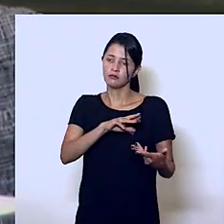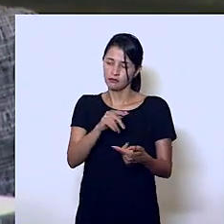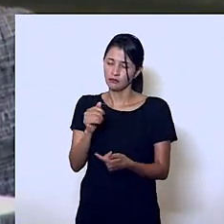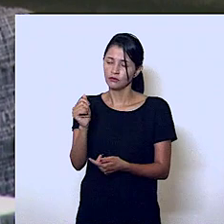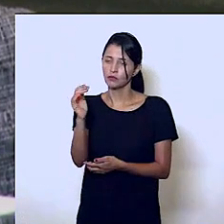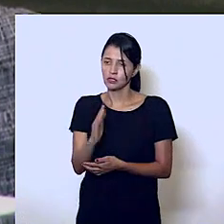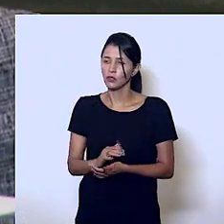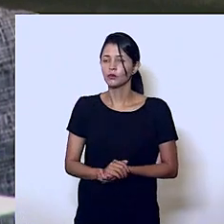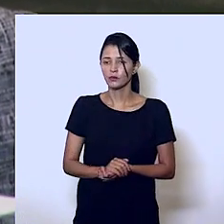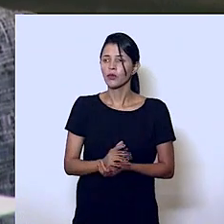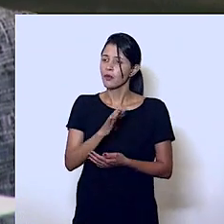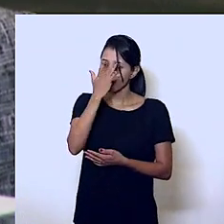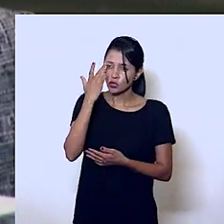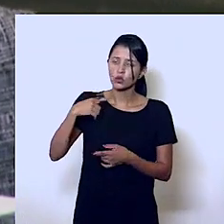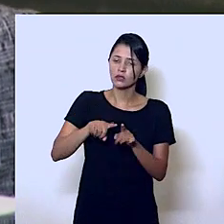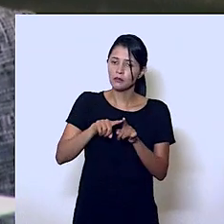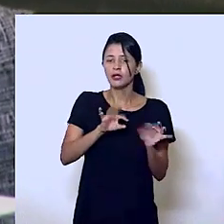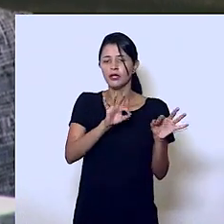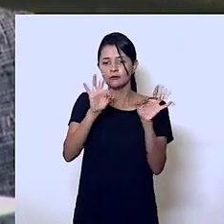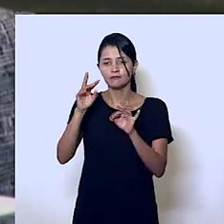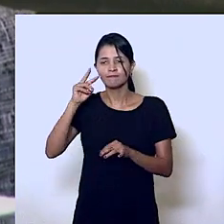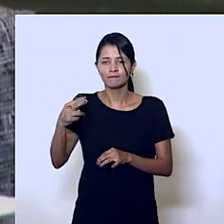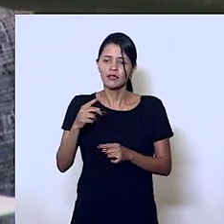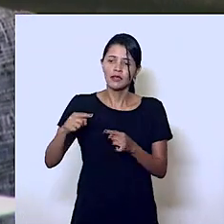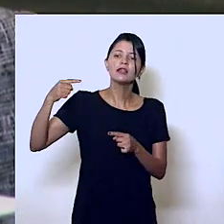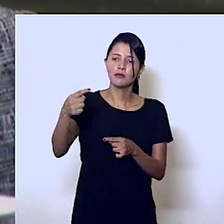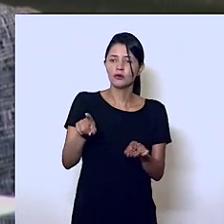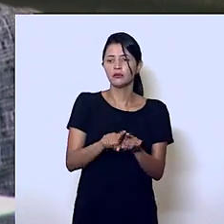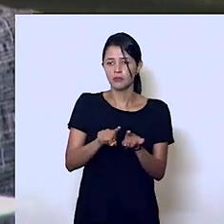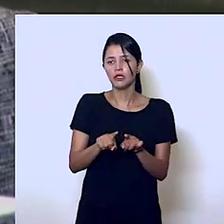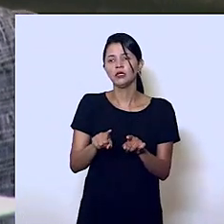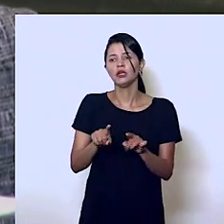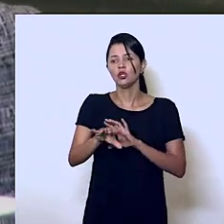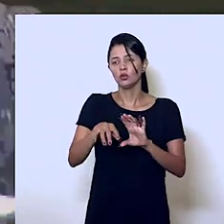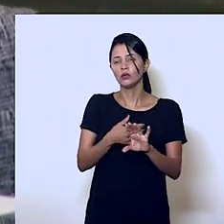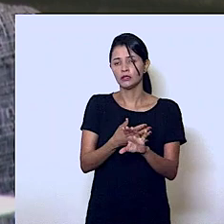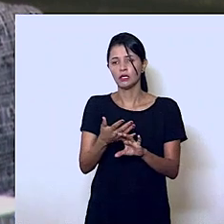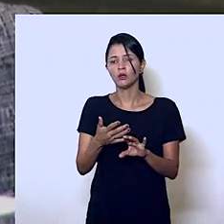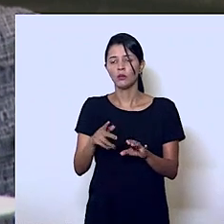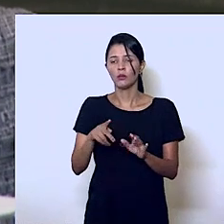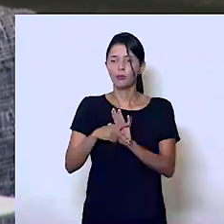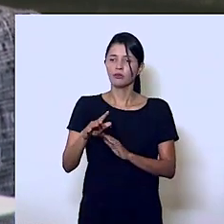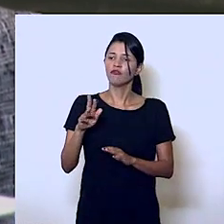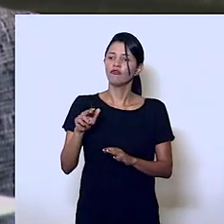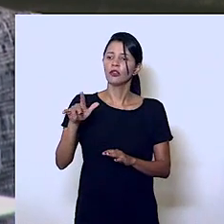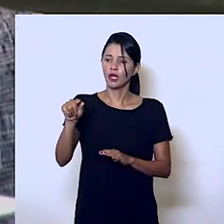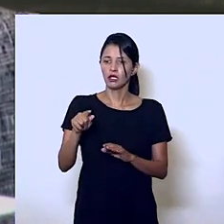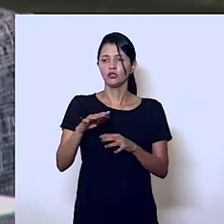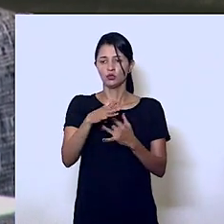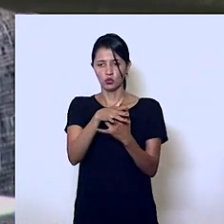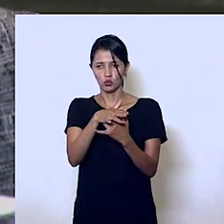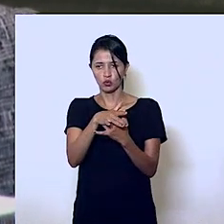poderão nos assistir posteriormente no canal da FUNAG no YouTube. Portanto, eu dou as boas-vindas a todos